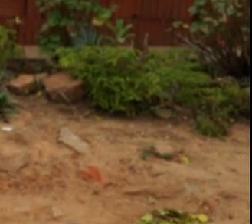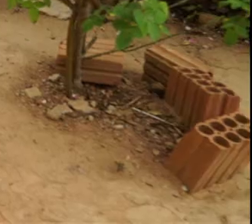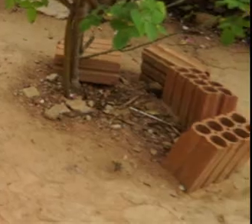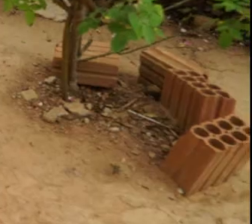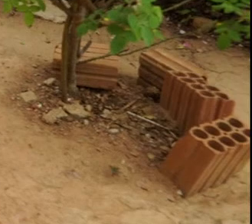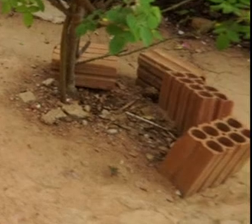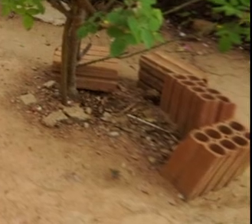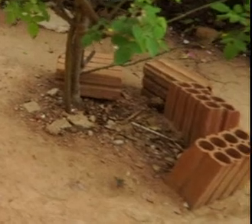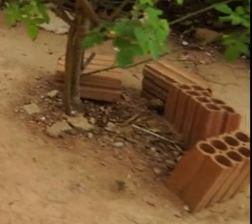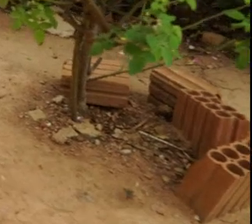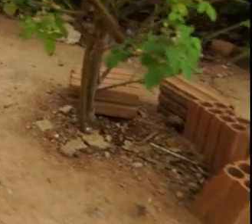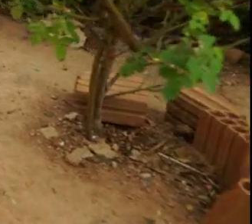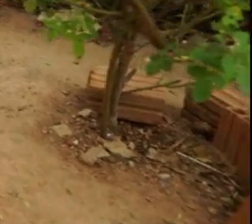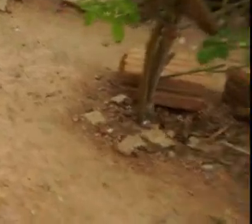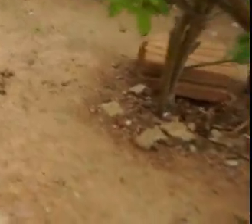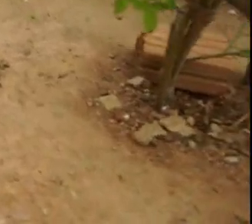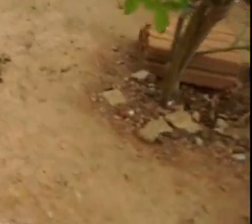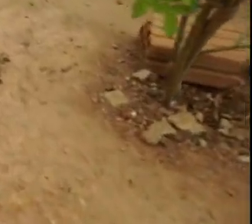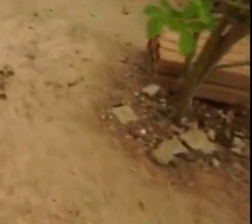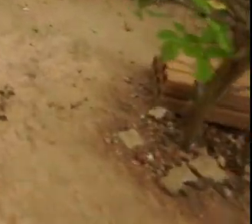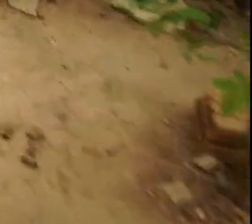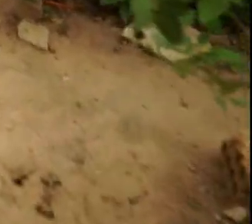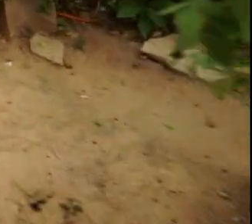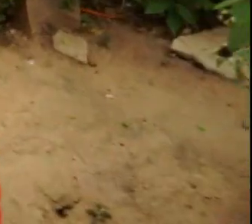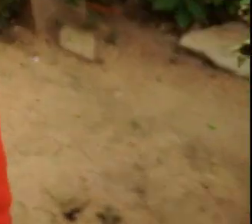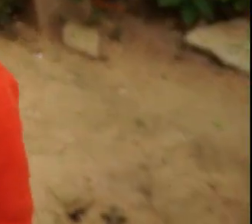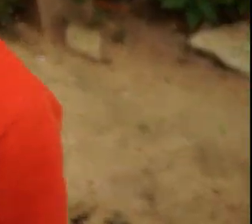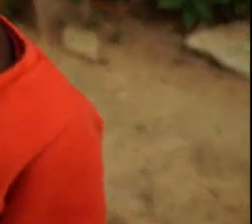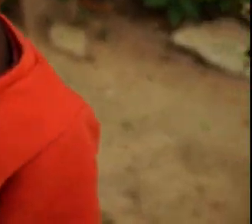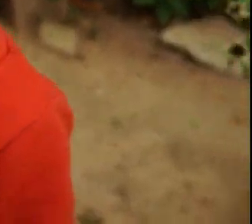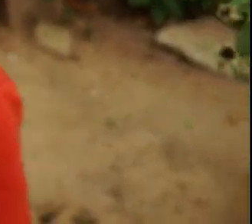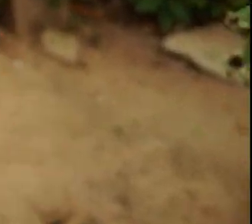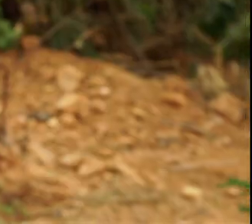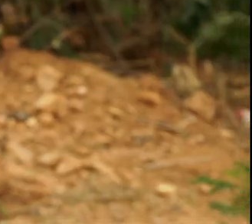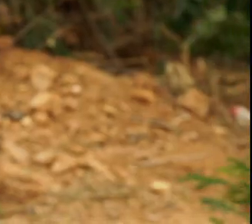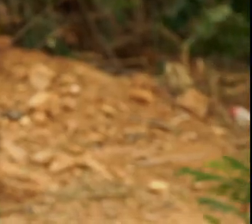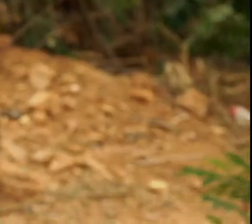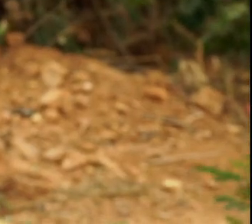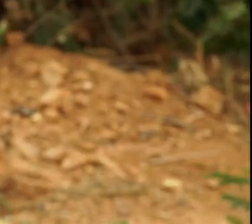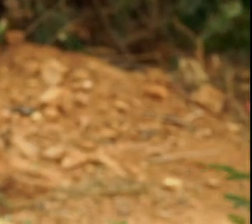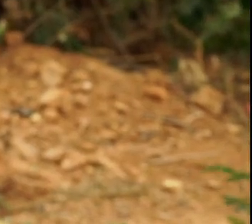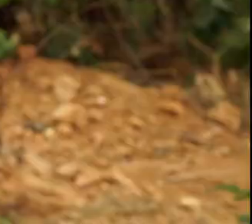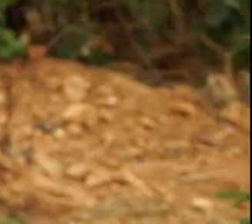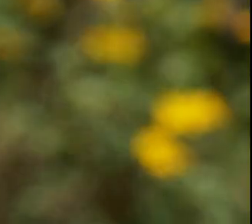Acotirenes, mulheres negras remanescentes de Palmares.